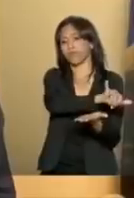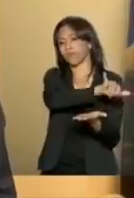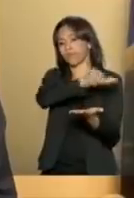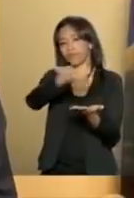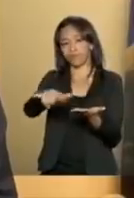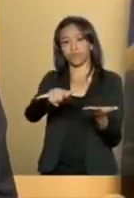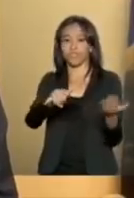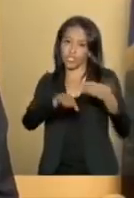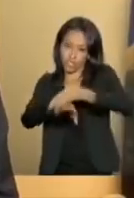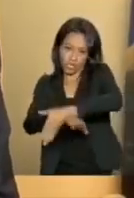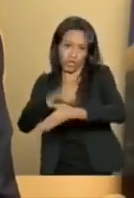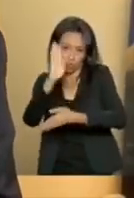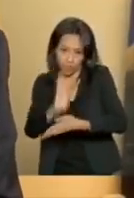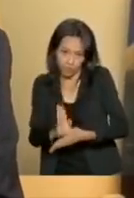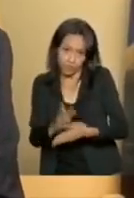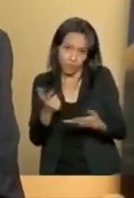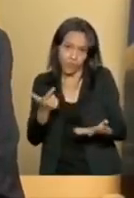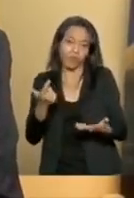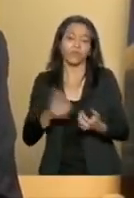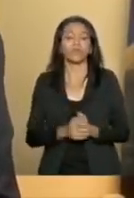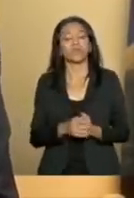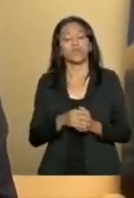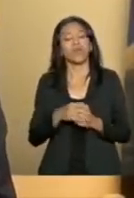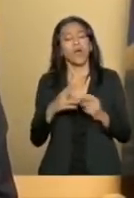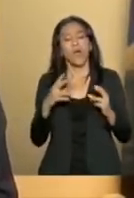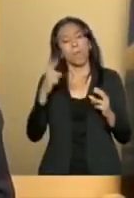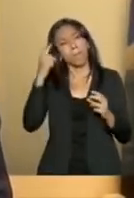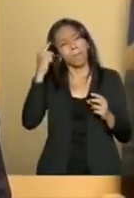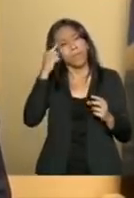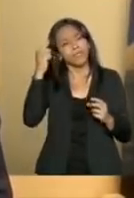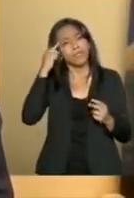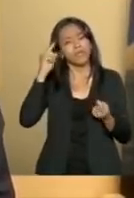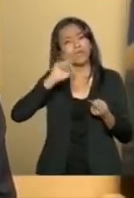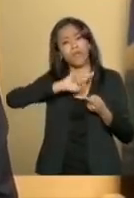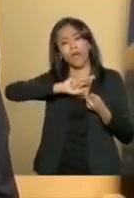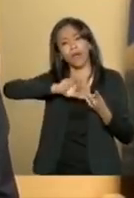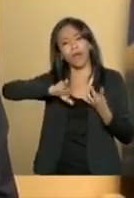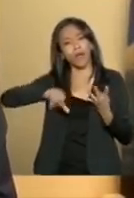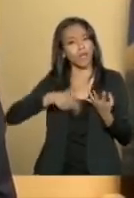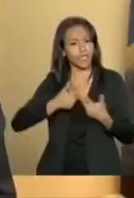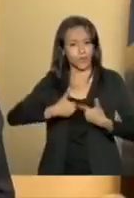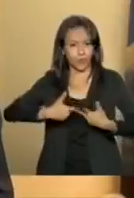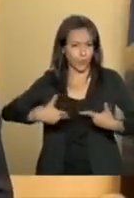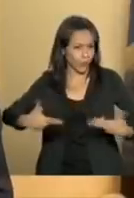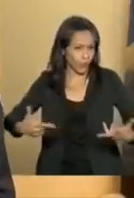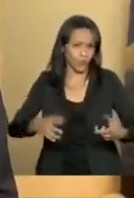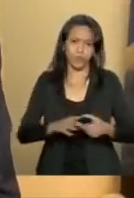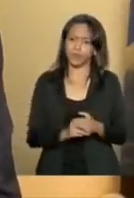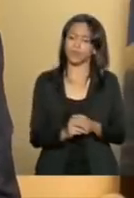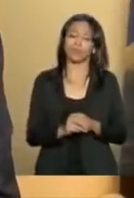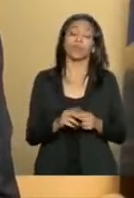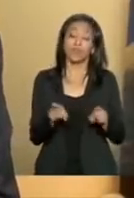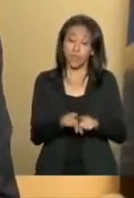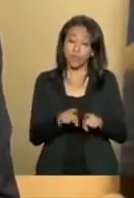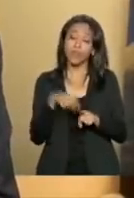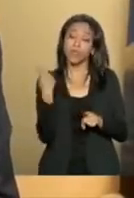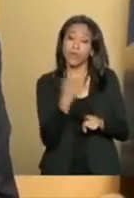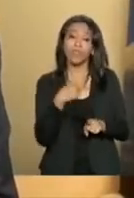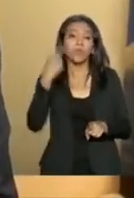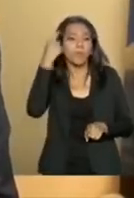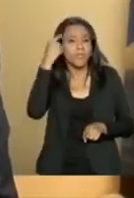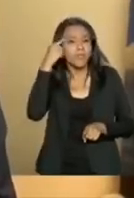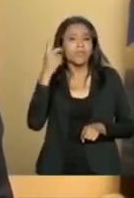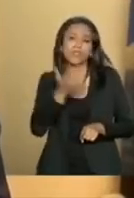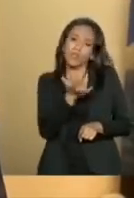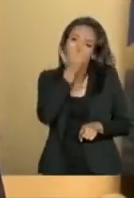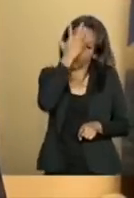Estados Unidos? Bom, estamos pensando muitas coisas, diferentes locais militares, diferentes opções. Também estamos pensando em